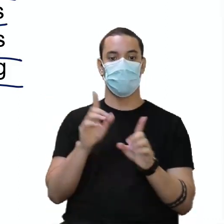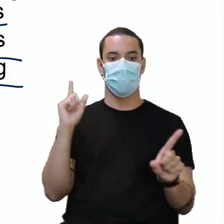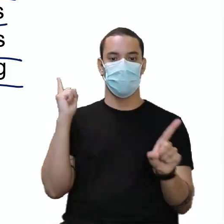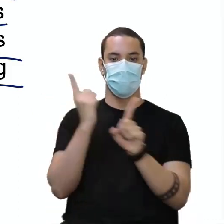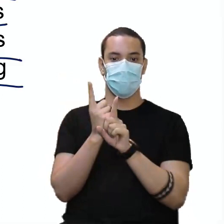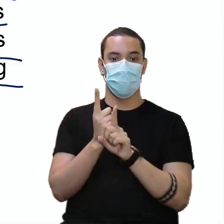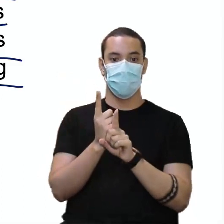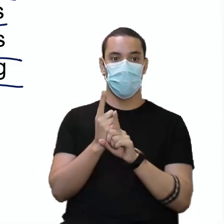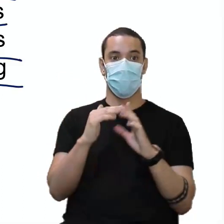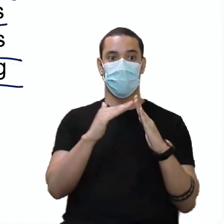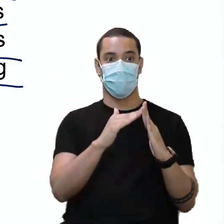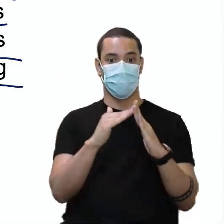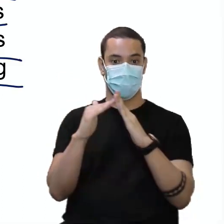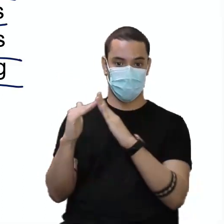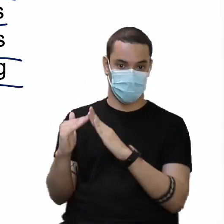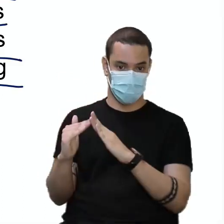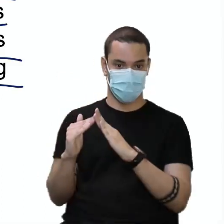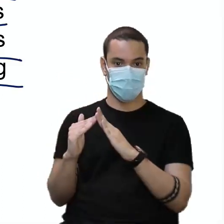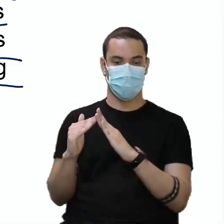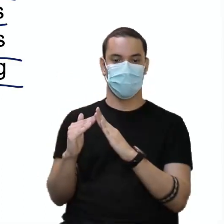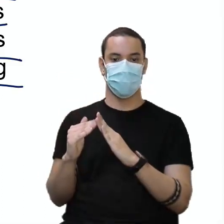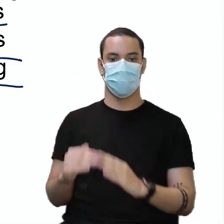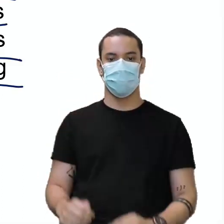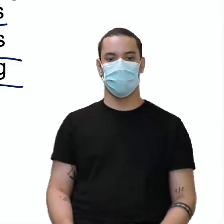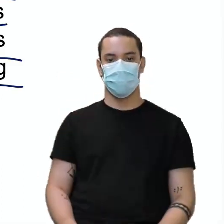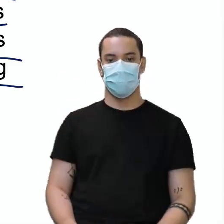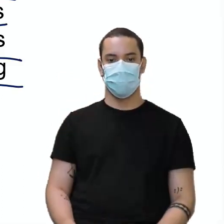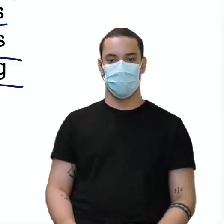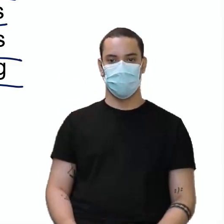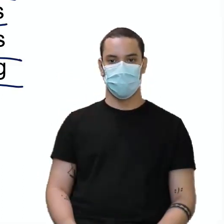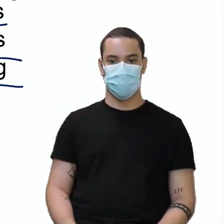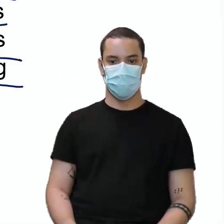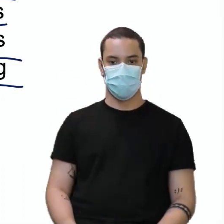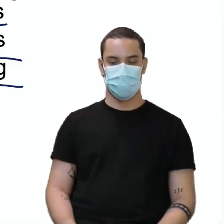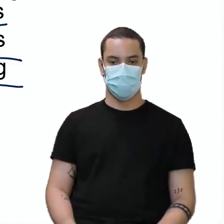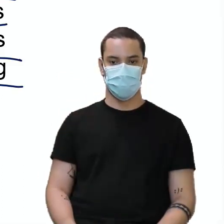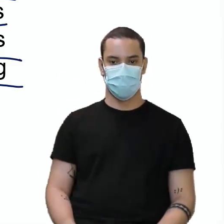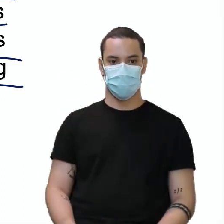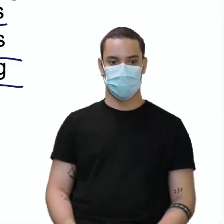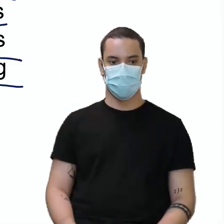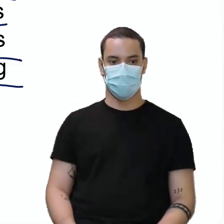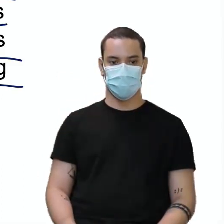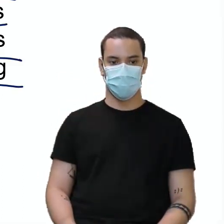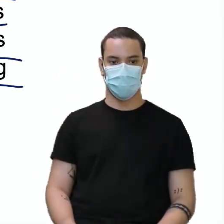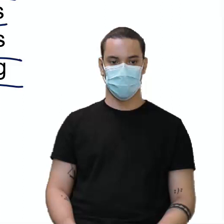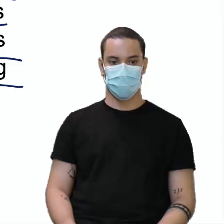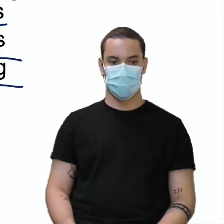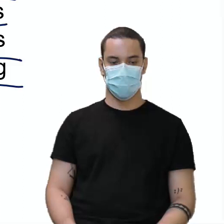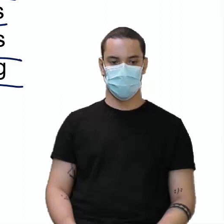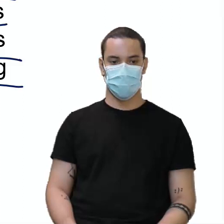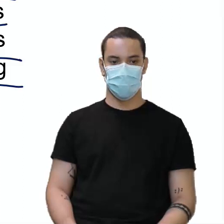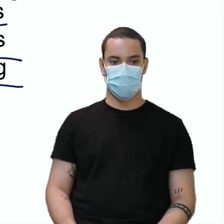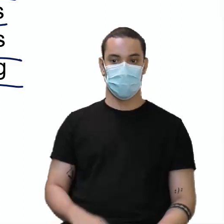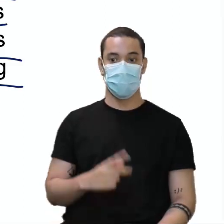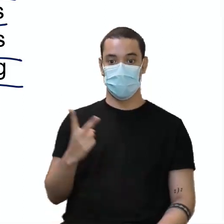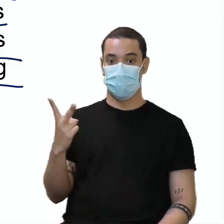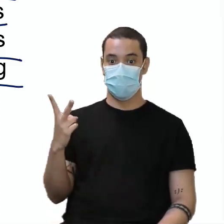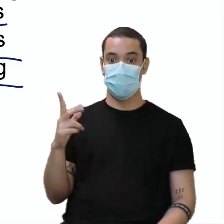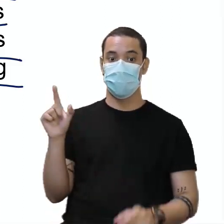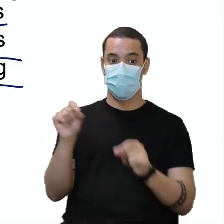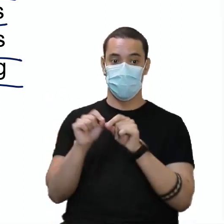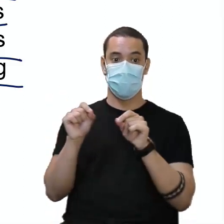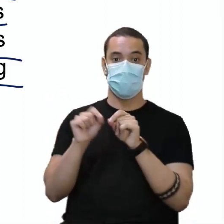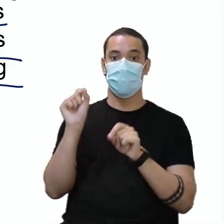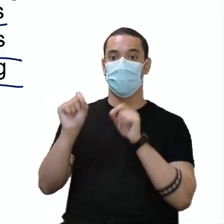encontrou seu vizinho, neighbor, Mr. Ford. He was doing some exercises. Ele estava fazendo